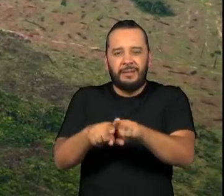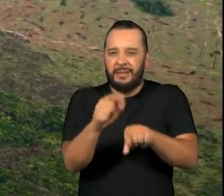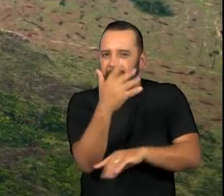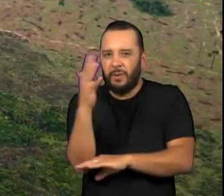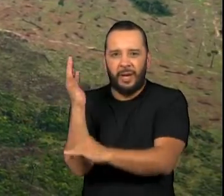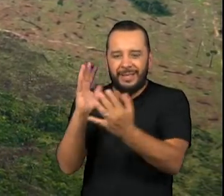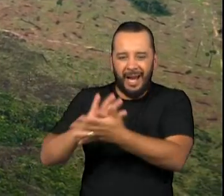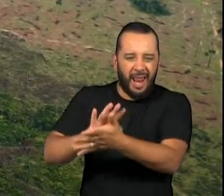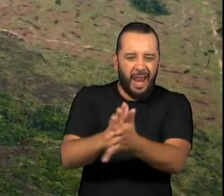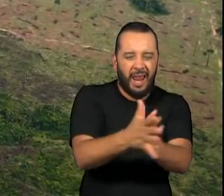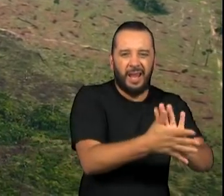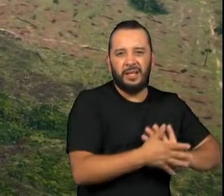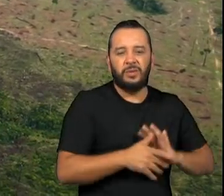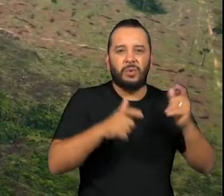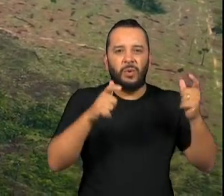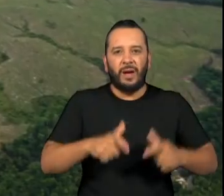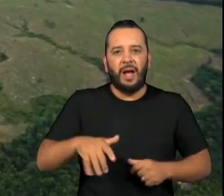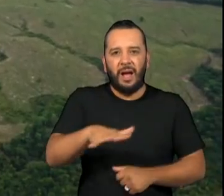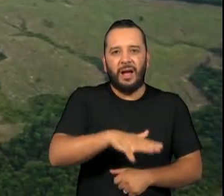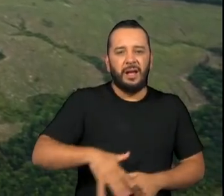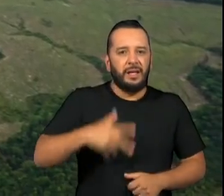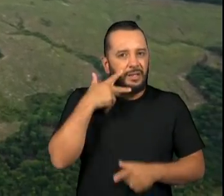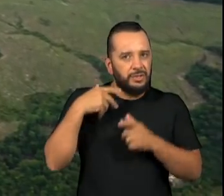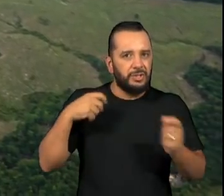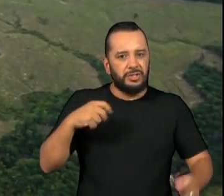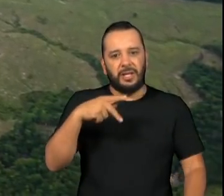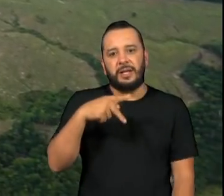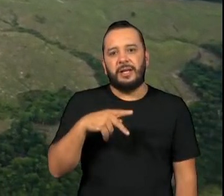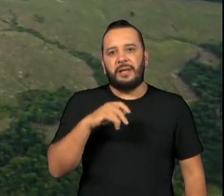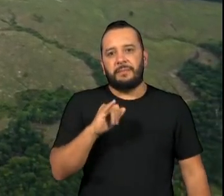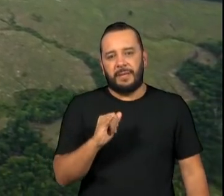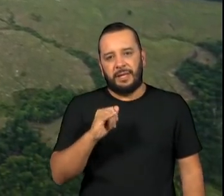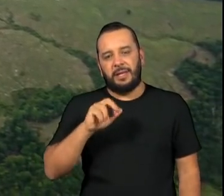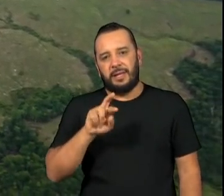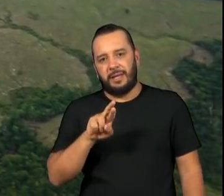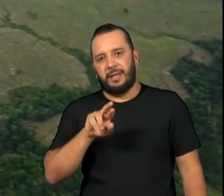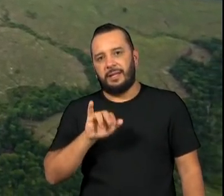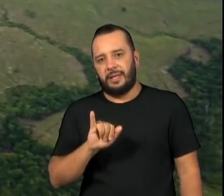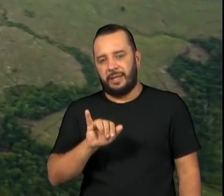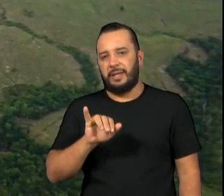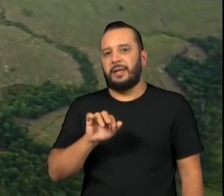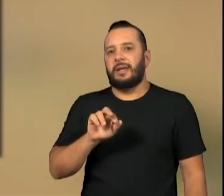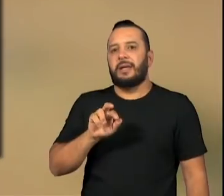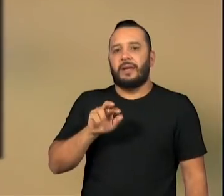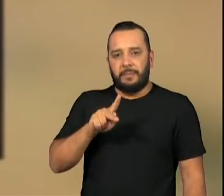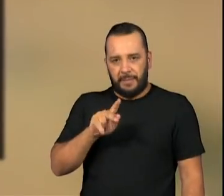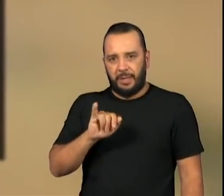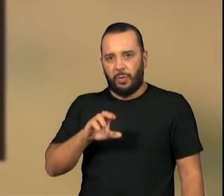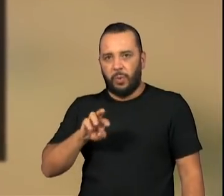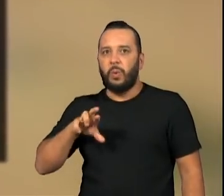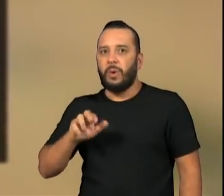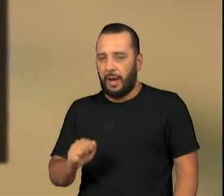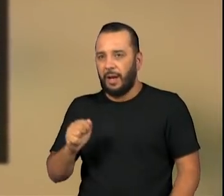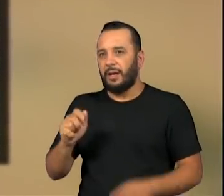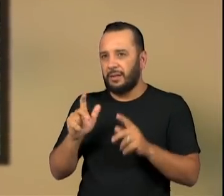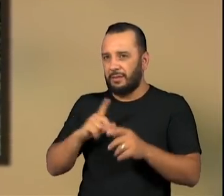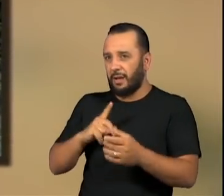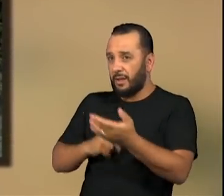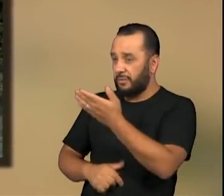terra indígena Piripicura, no Mato Grosso. É o que alerta dossiê lançado pela campanha isolados